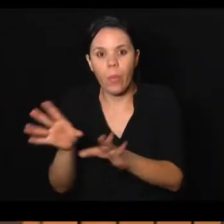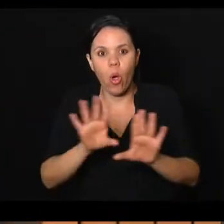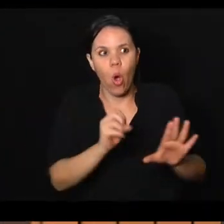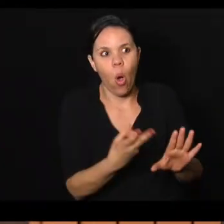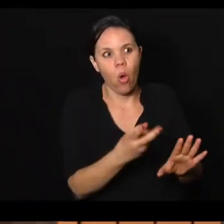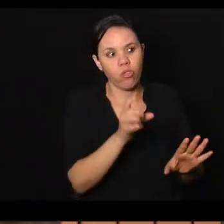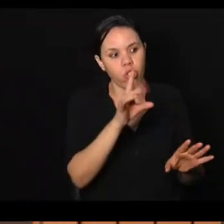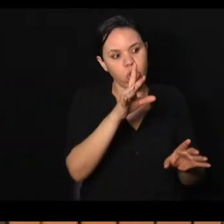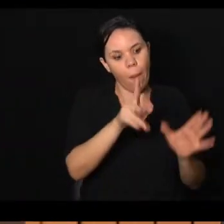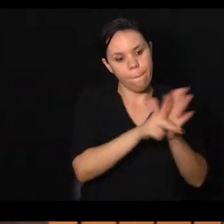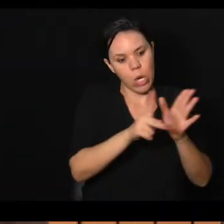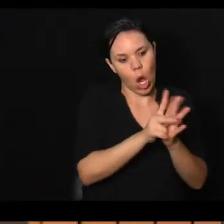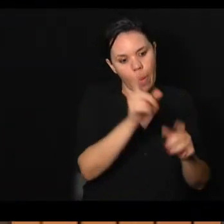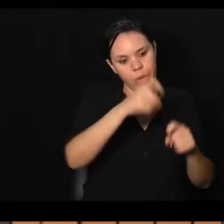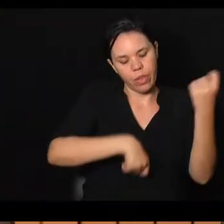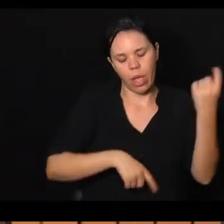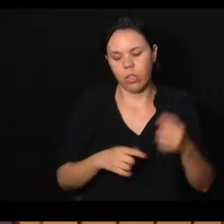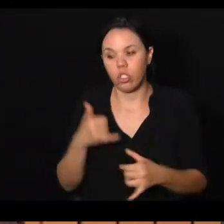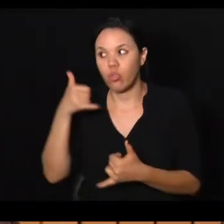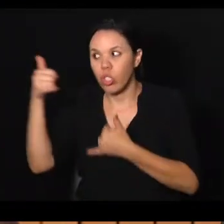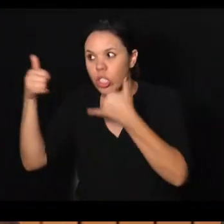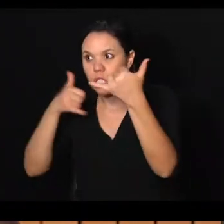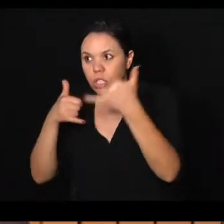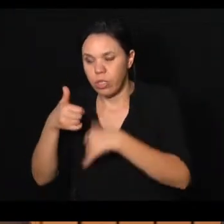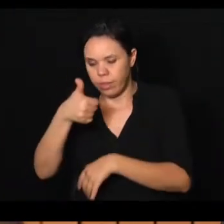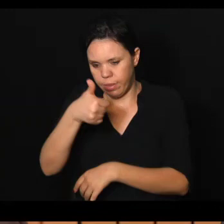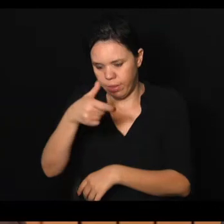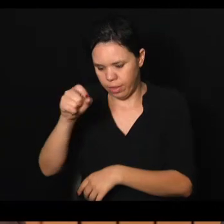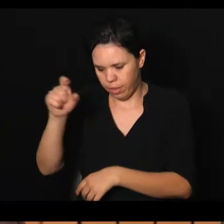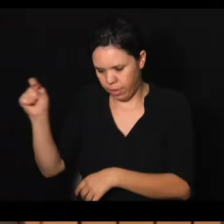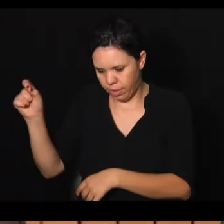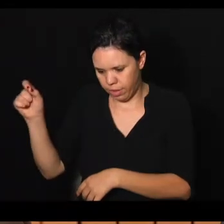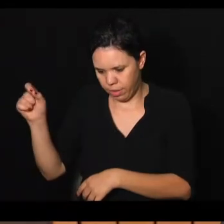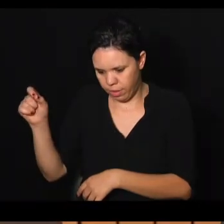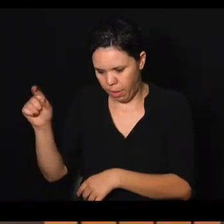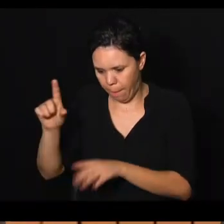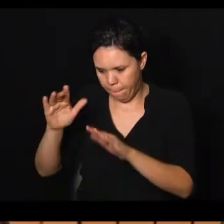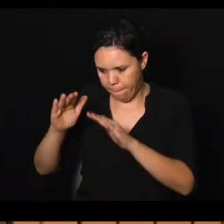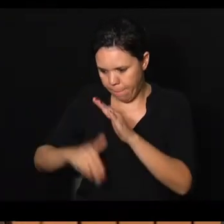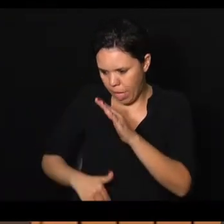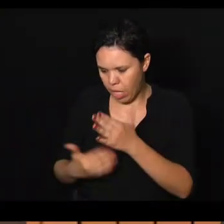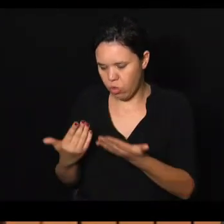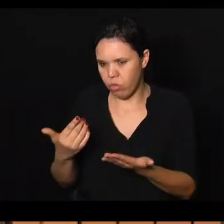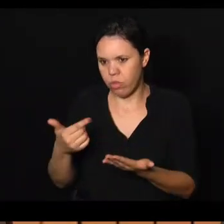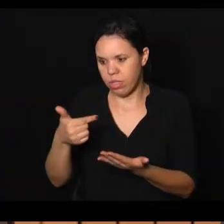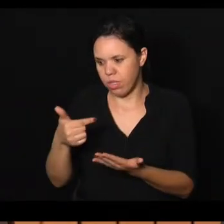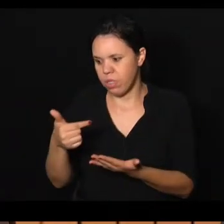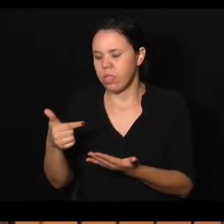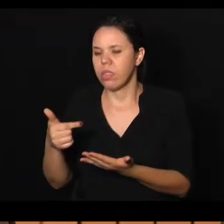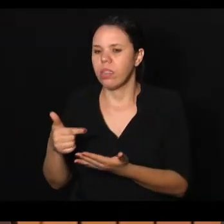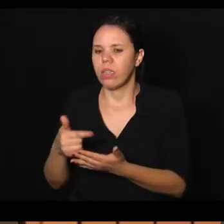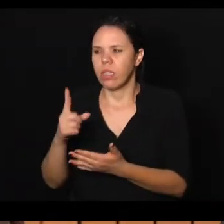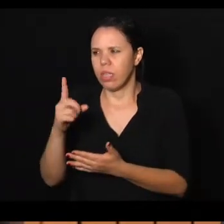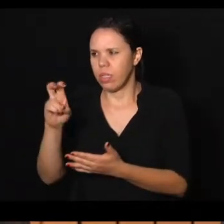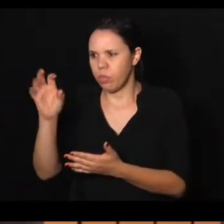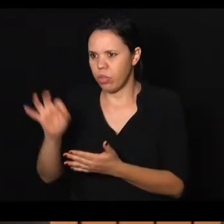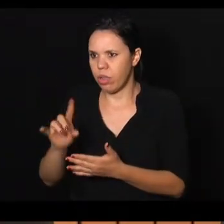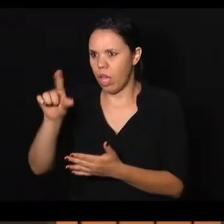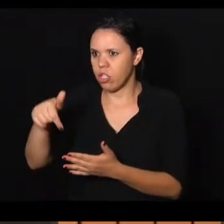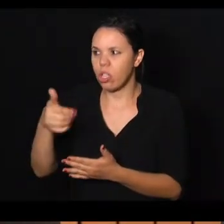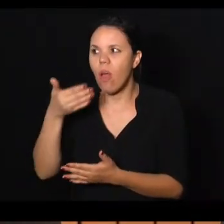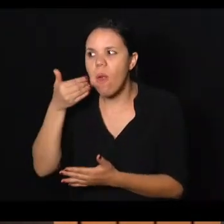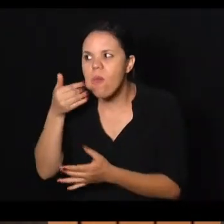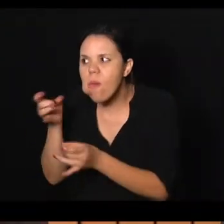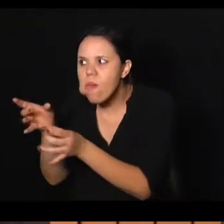menos de 13% das denúncias, pasmem, são de exploração sexual. O resto